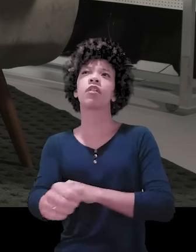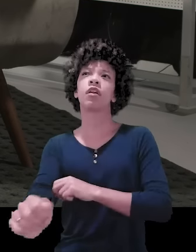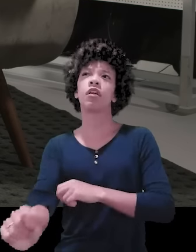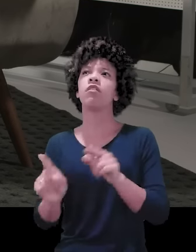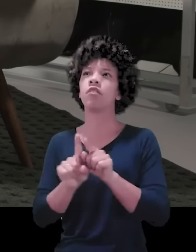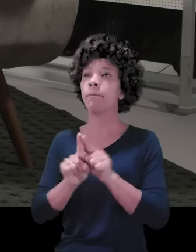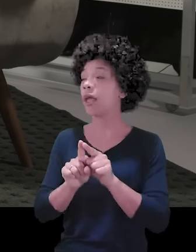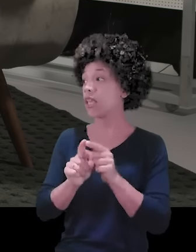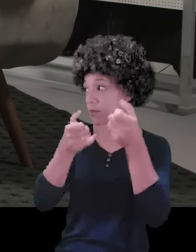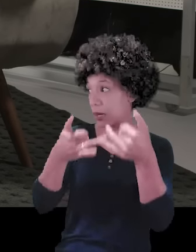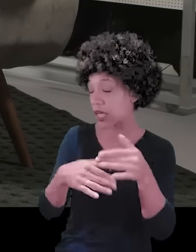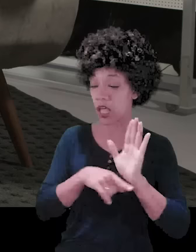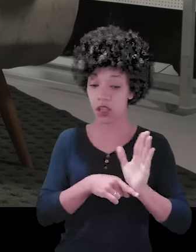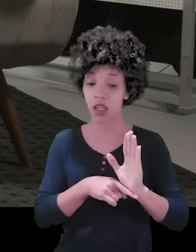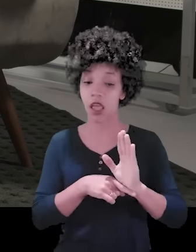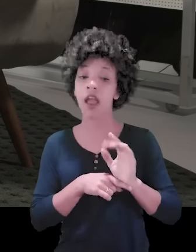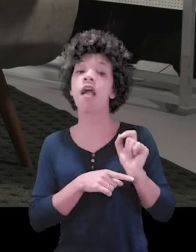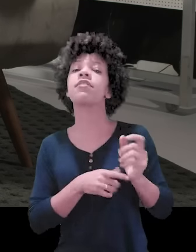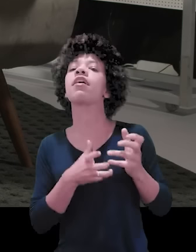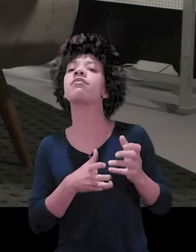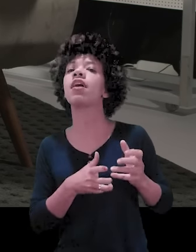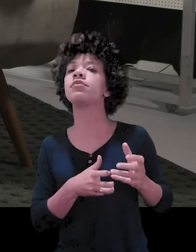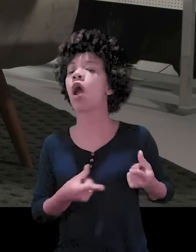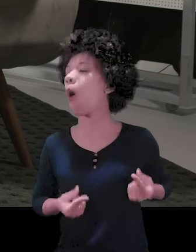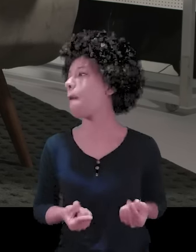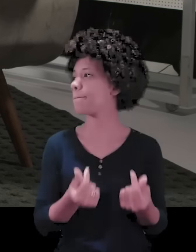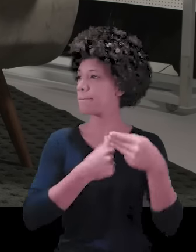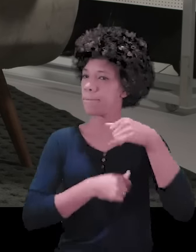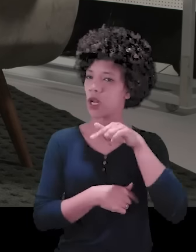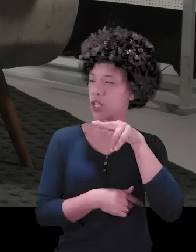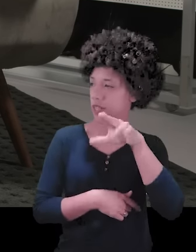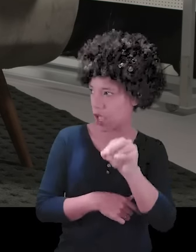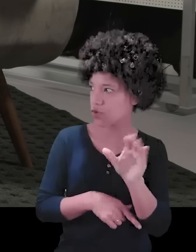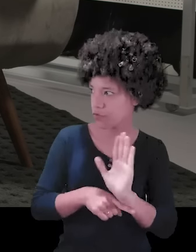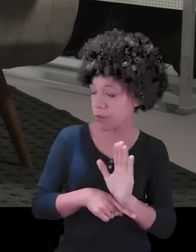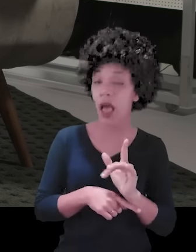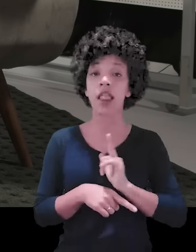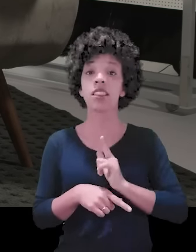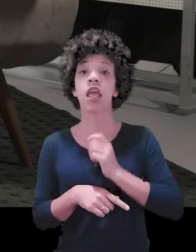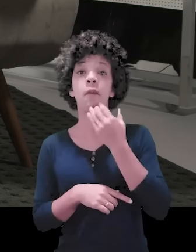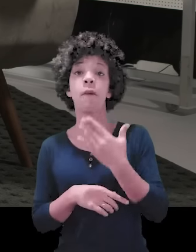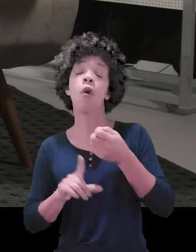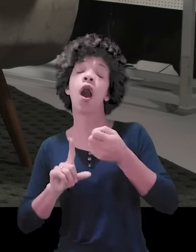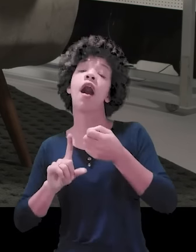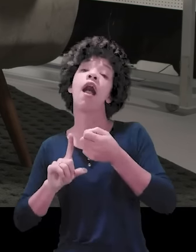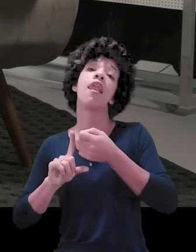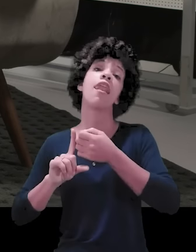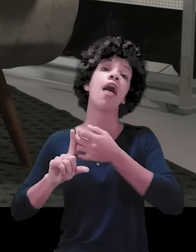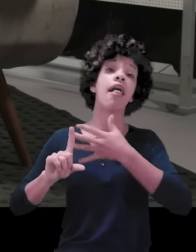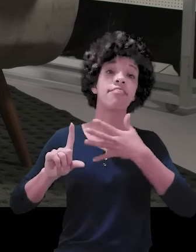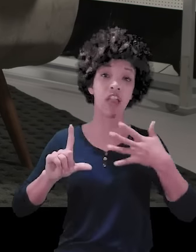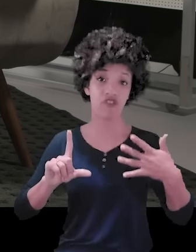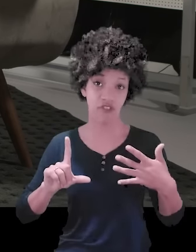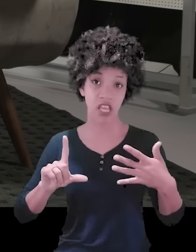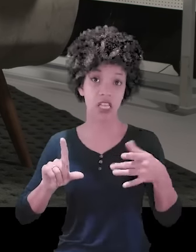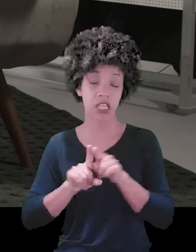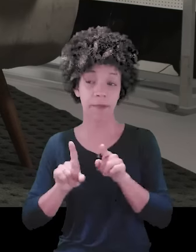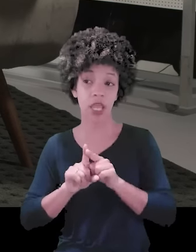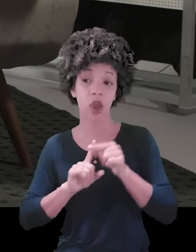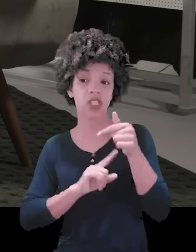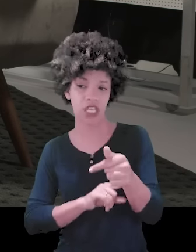Quem Quer Ser um Milionário na outra entrevista e ele retrata isso né Tem um filme muito bom na Netflix nacional que é o